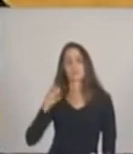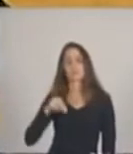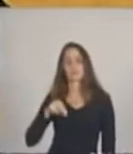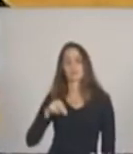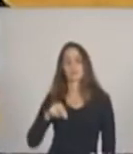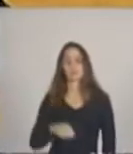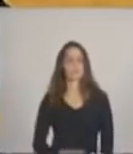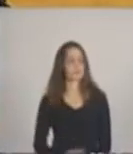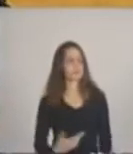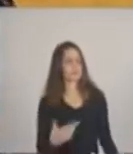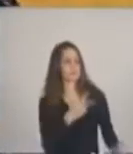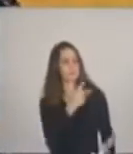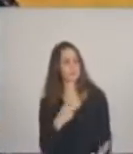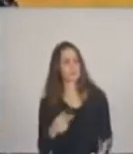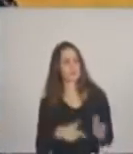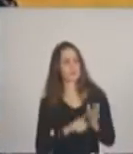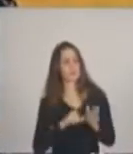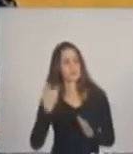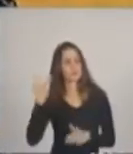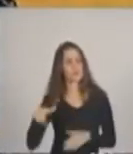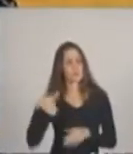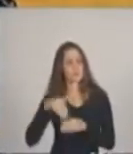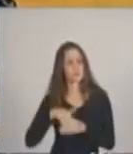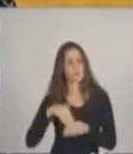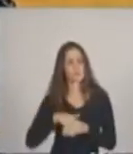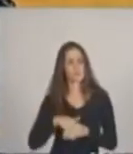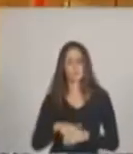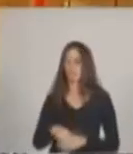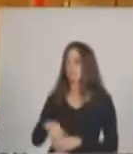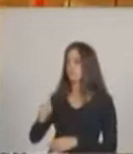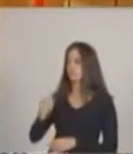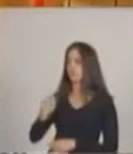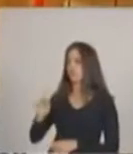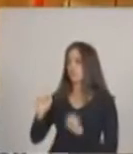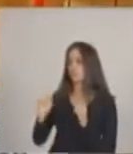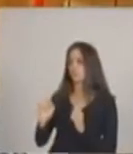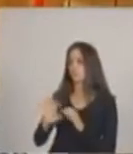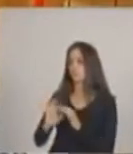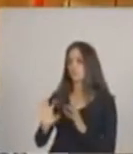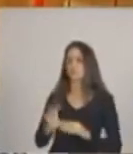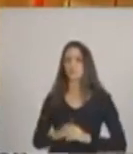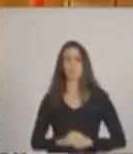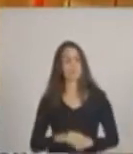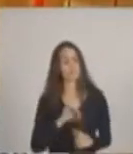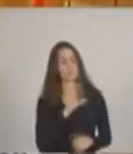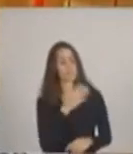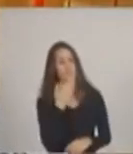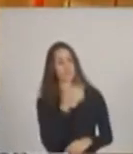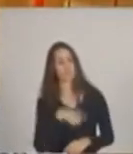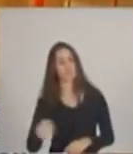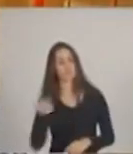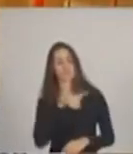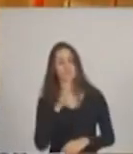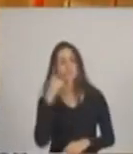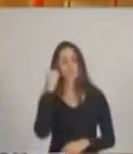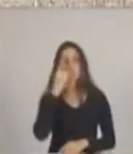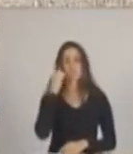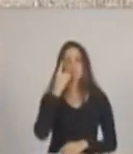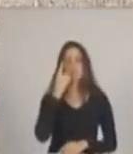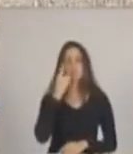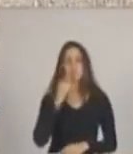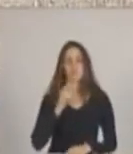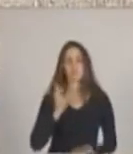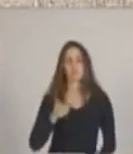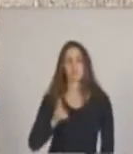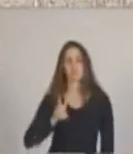Senhor presidente, pela ordem, antes do Adilson Espíndola... Deputado Dari. Só para pedir os novos deputados e deputadas para manutenção